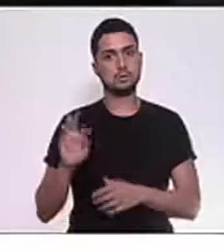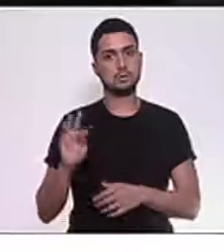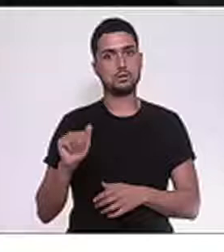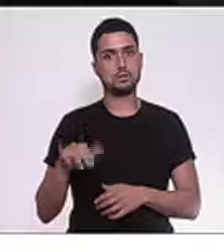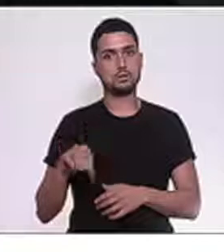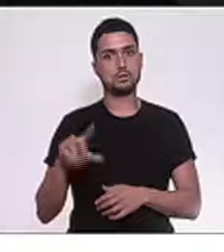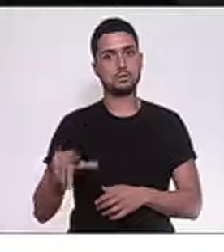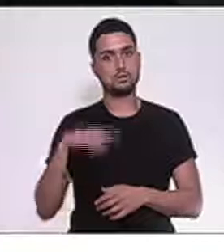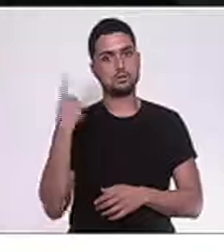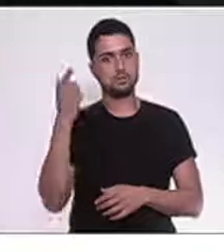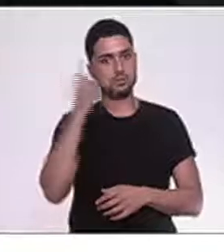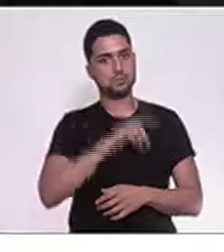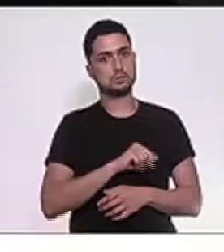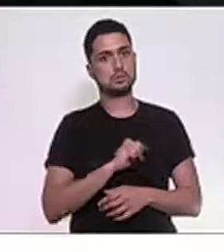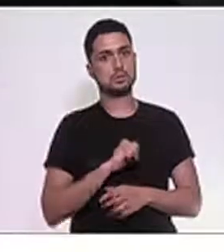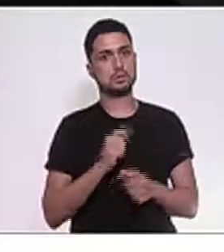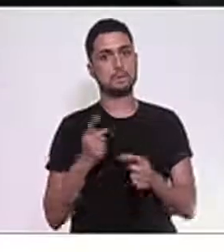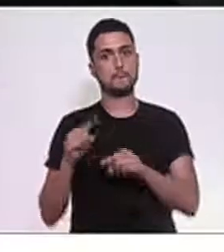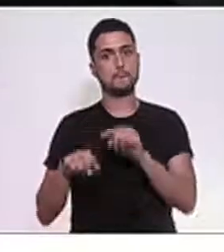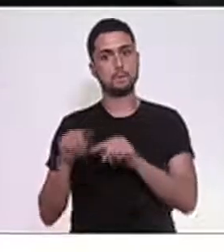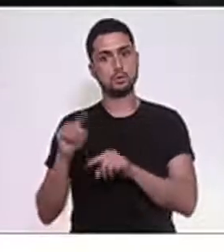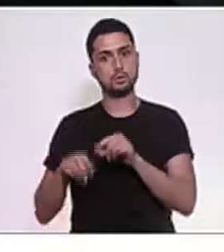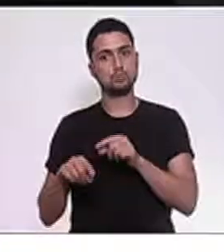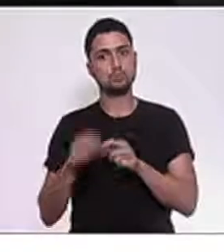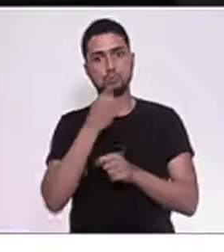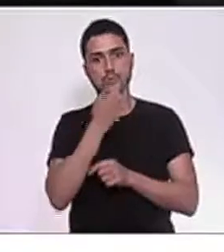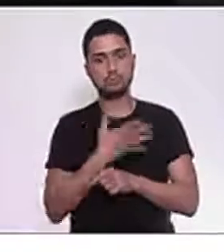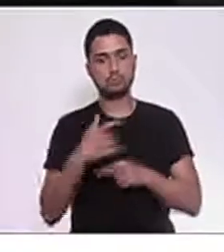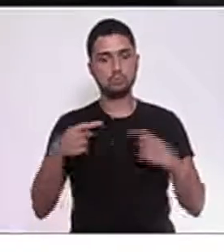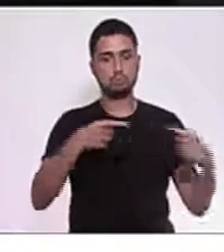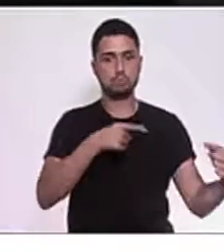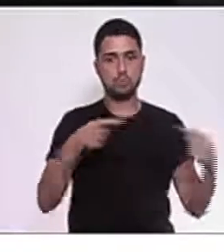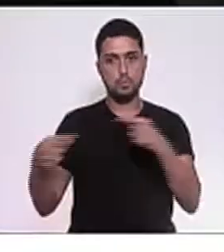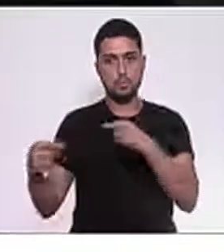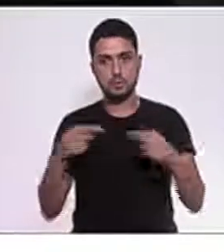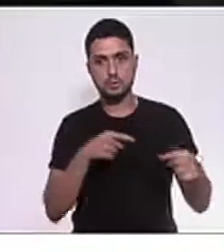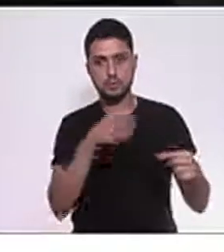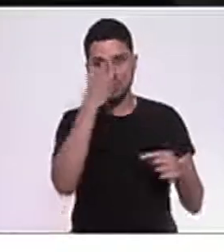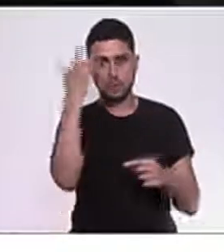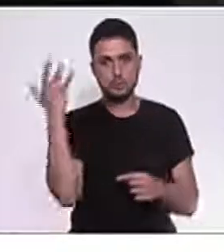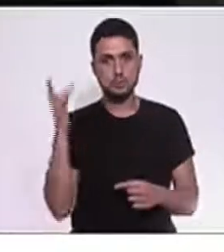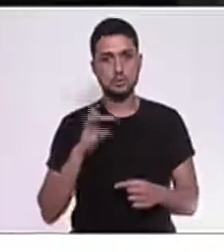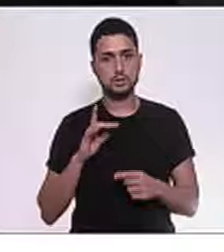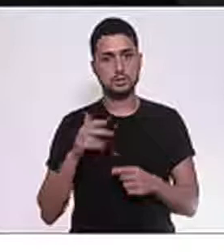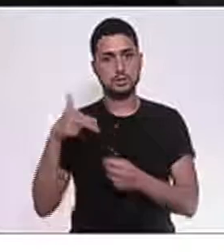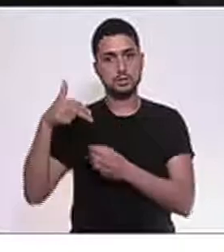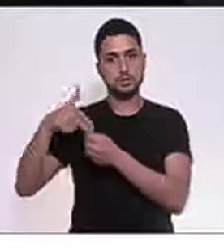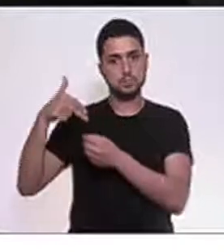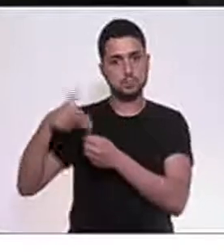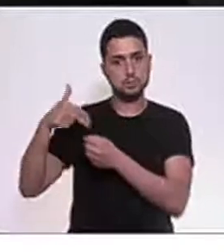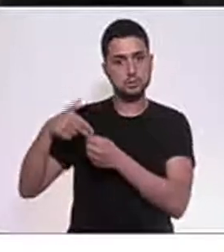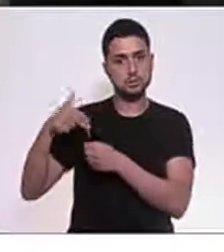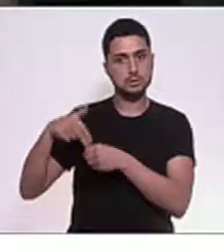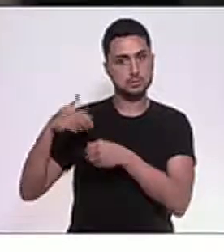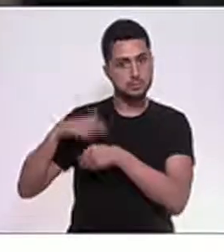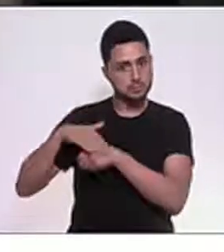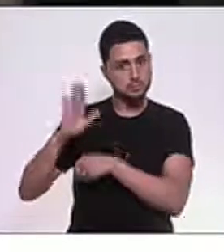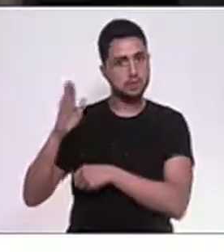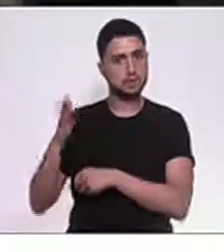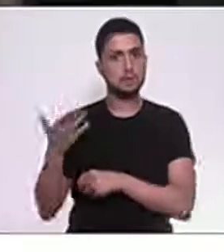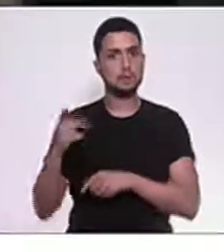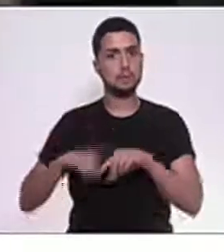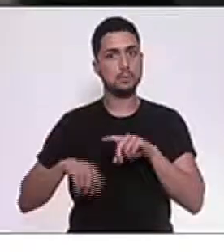vai tornar um produto mais competitivo e, com certeza, as pessoas vão passar a abastecer mais num produto que